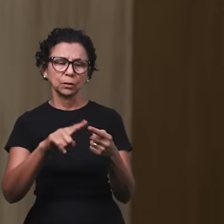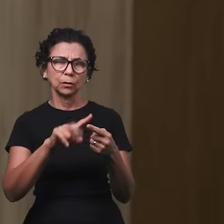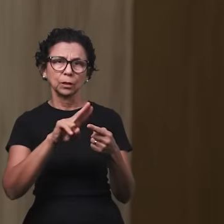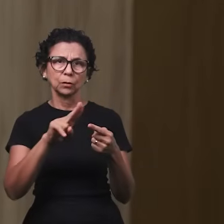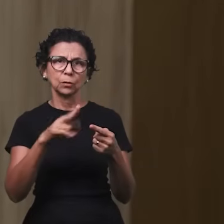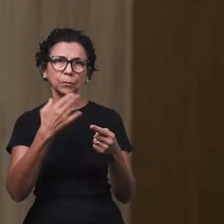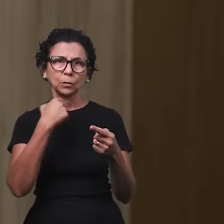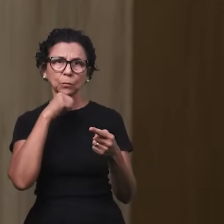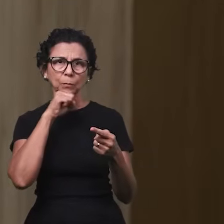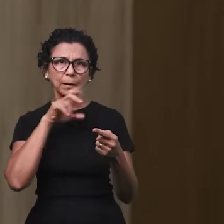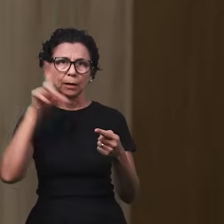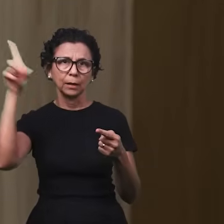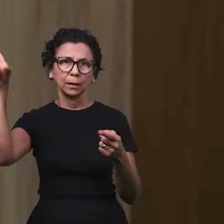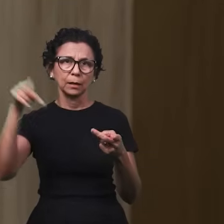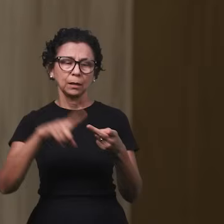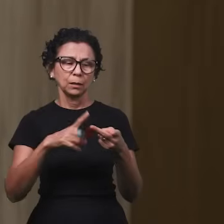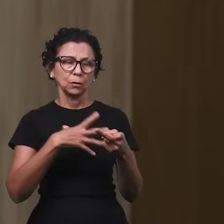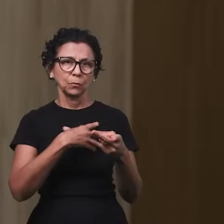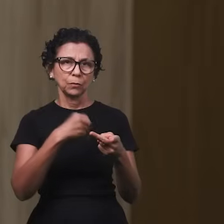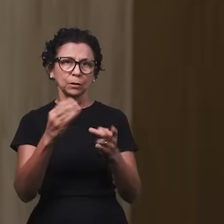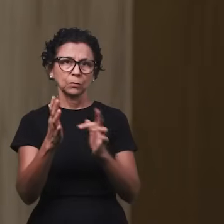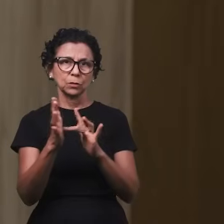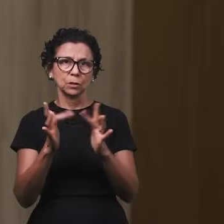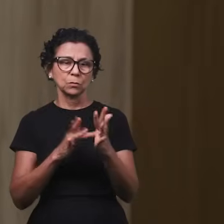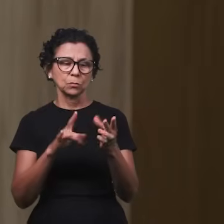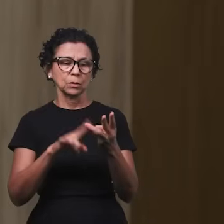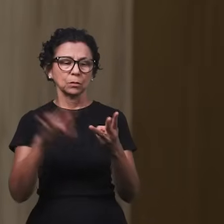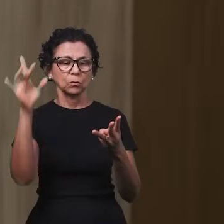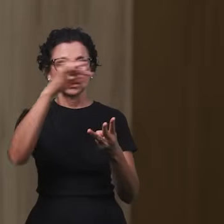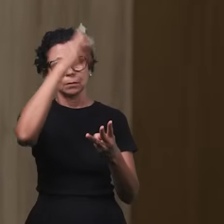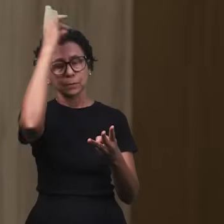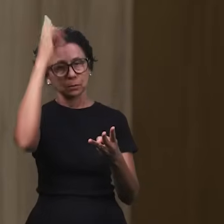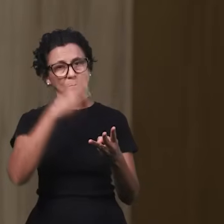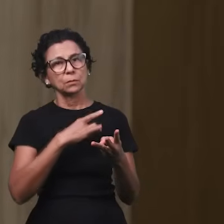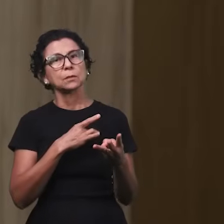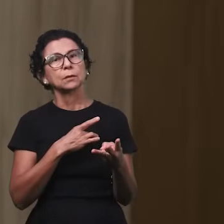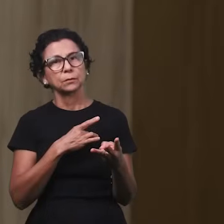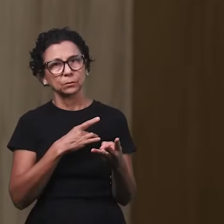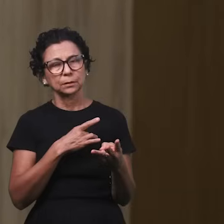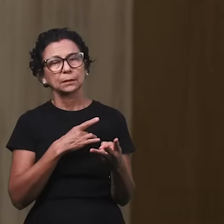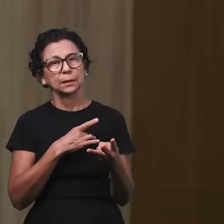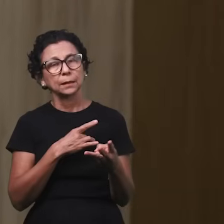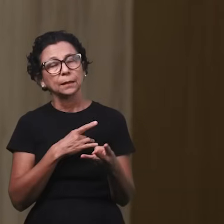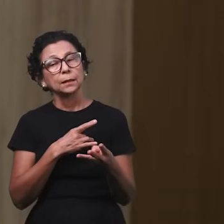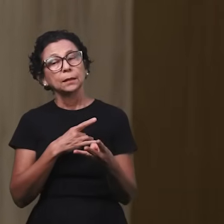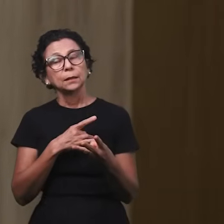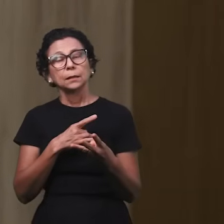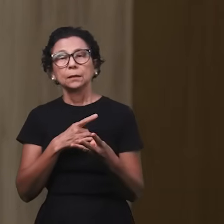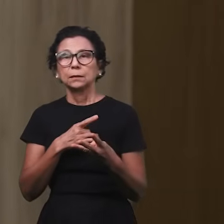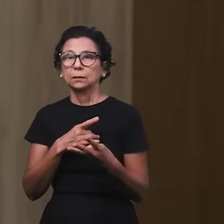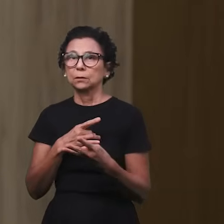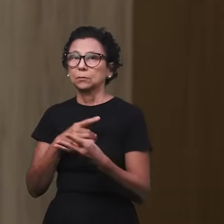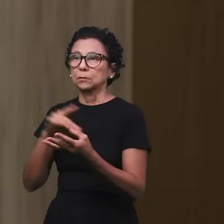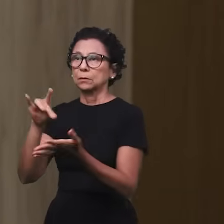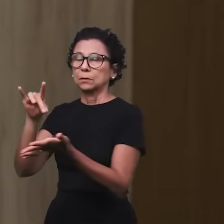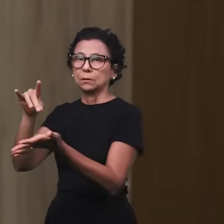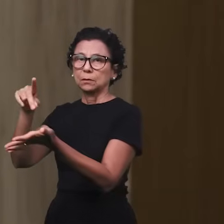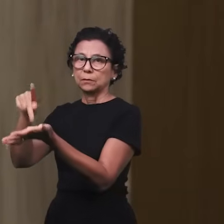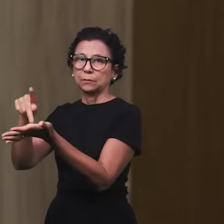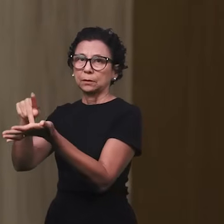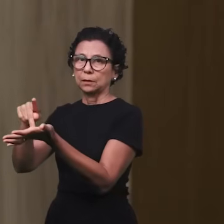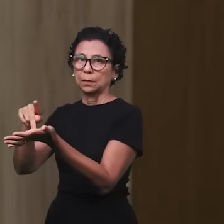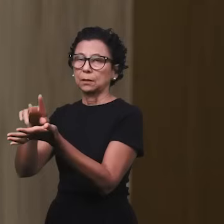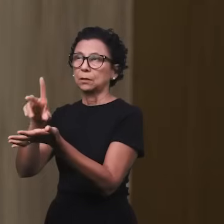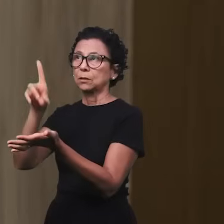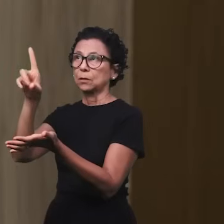Santo. Então, isso mostrando que vale a pena nós permanecermos nessa verdade, porque a verdade do Pai,